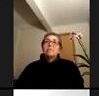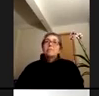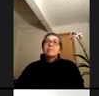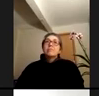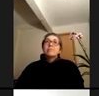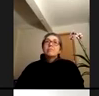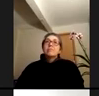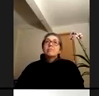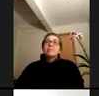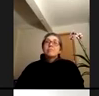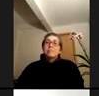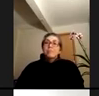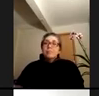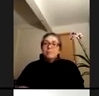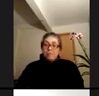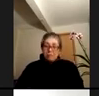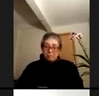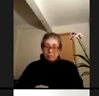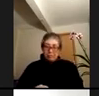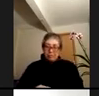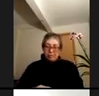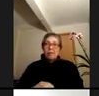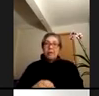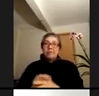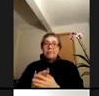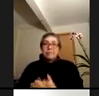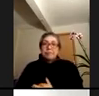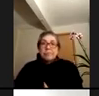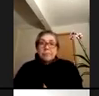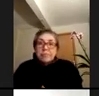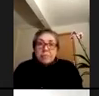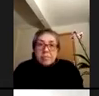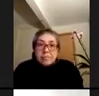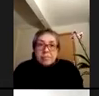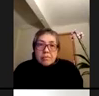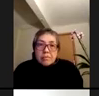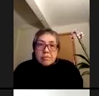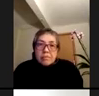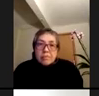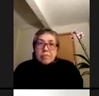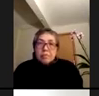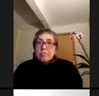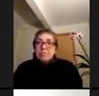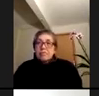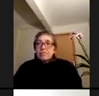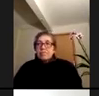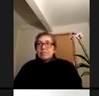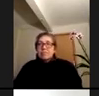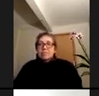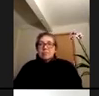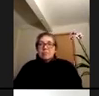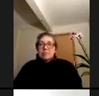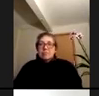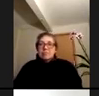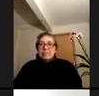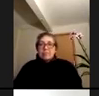ambientais. A indiferença pode causar danos irreversíveis ao meio ambiente, do qual nossa vida e bem-estar